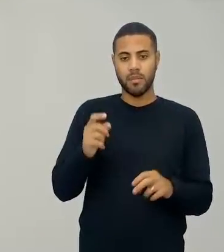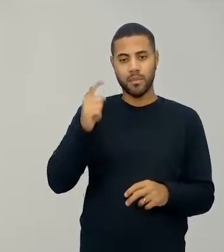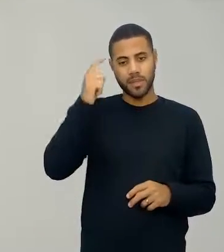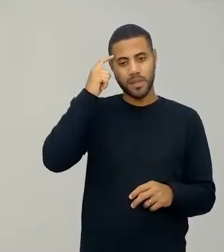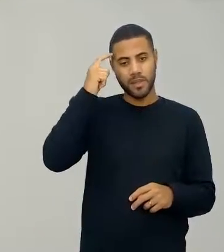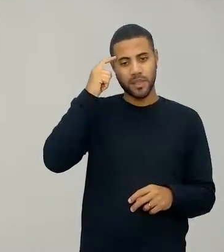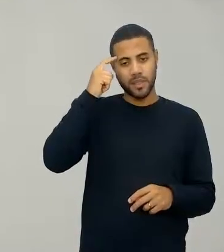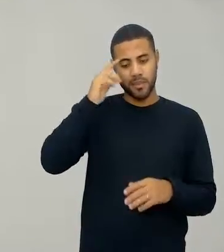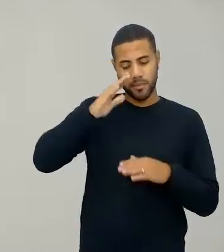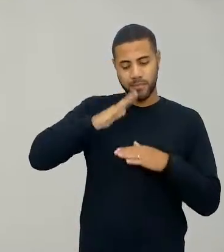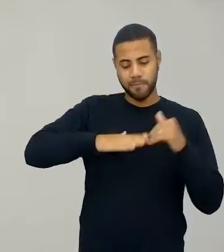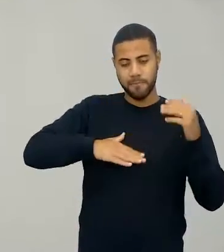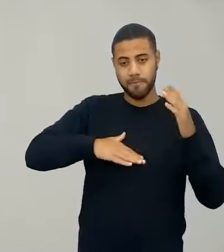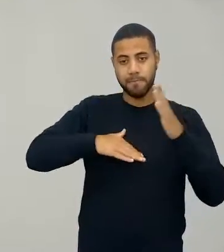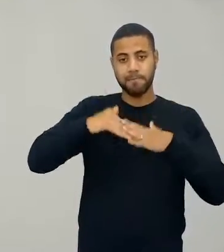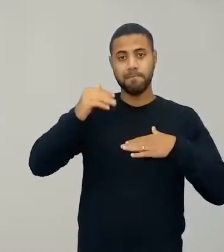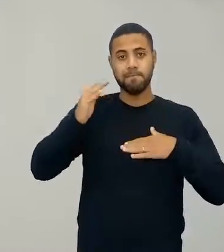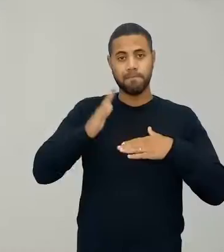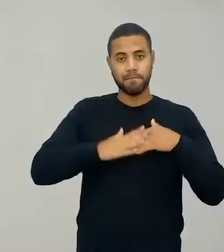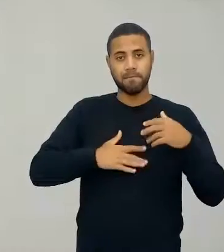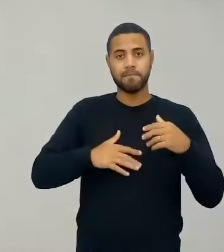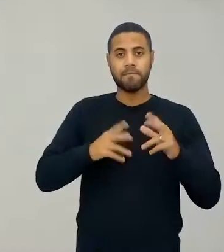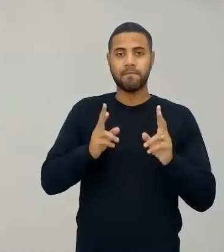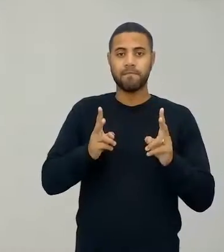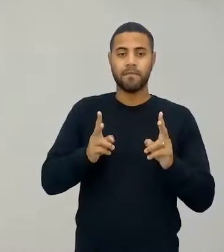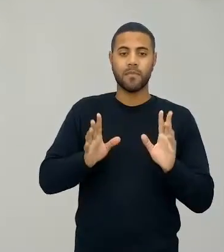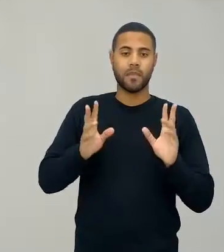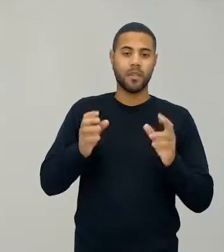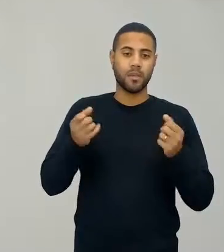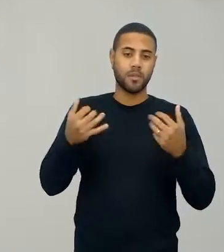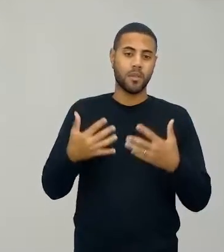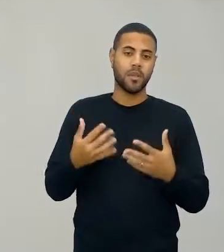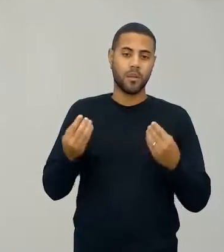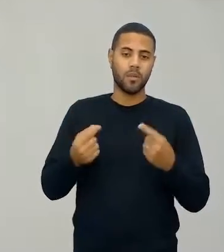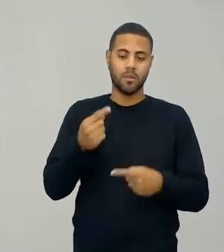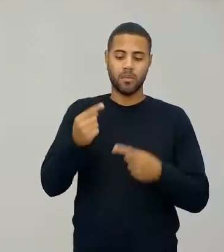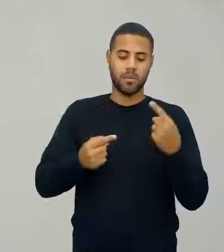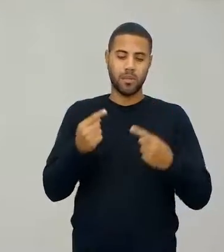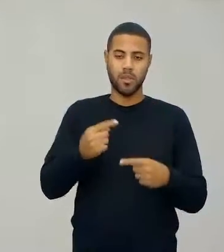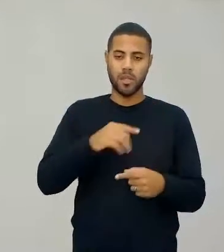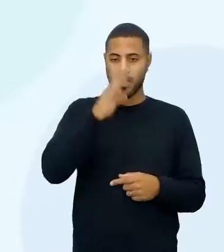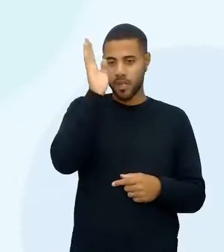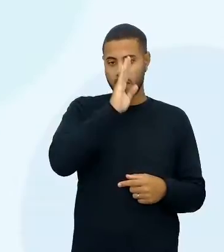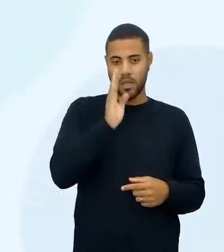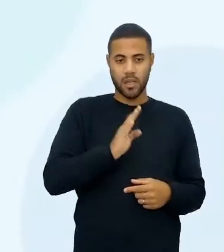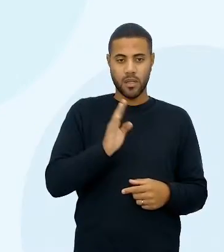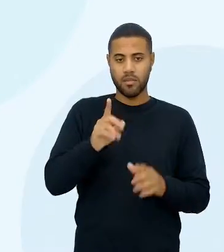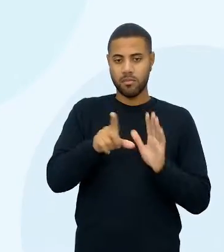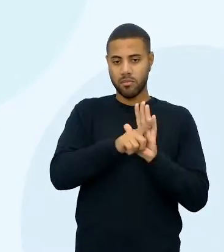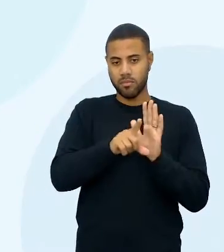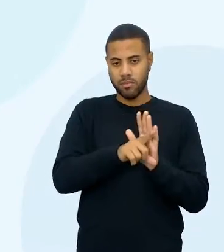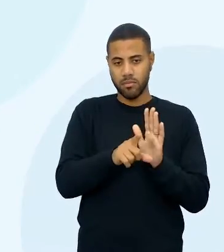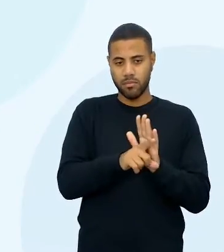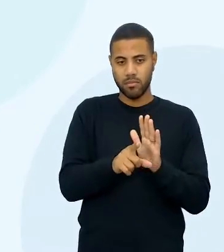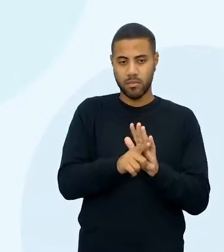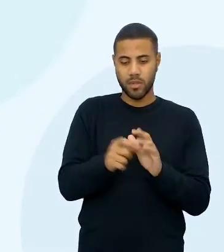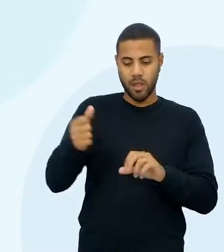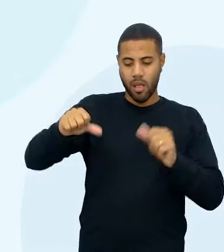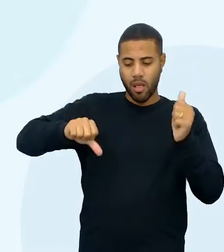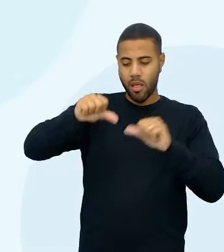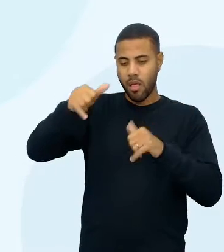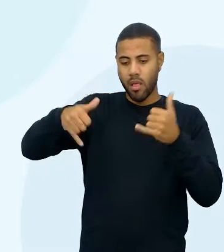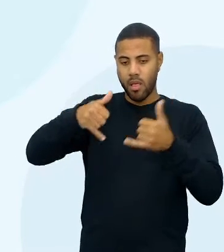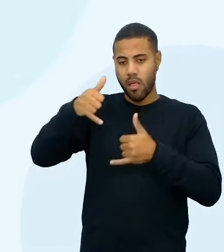nos nossos hábitos, a gente entra aí diretamente na Política Nacional de Resíduos Sólidos, né? Que o ideal é a gente